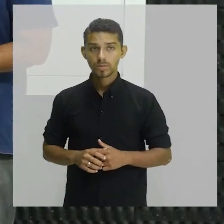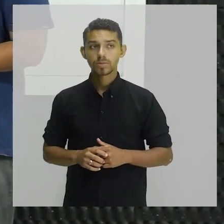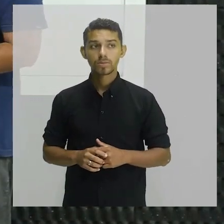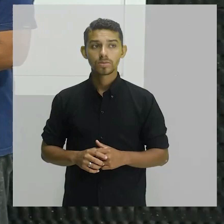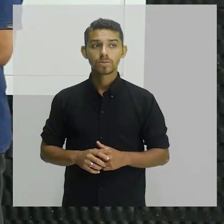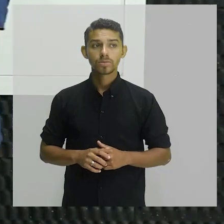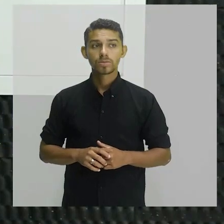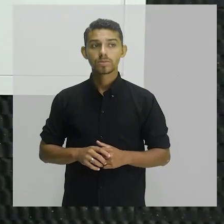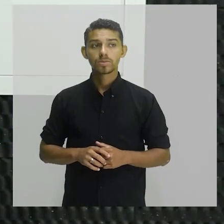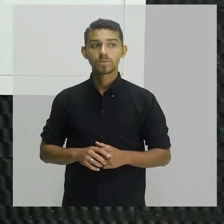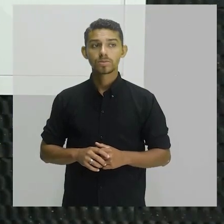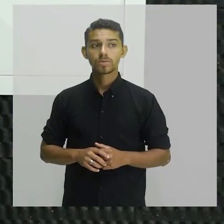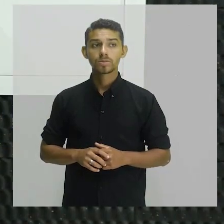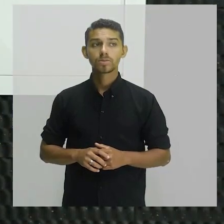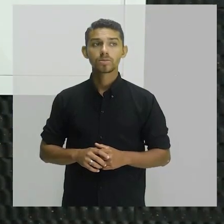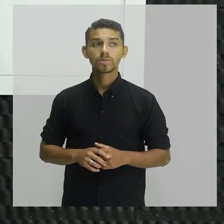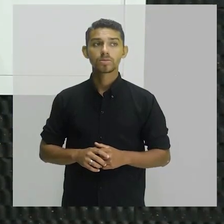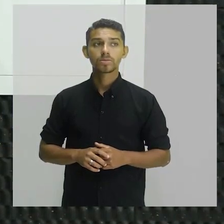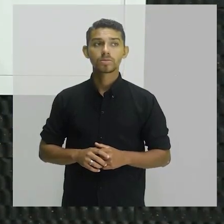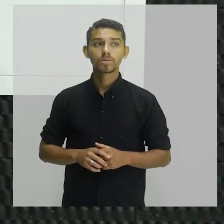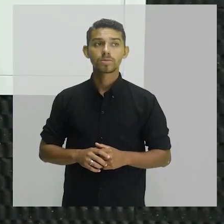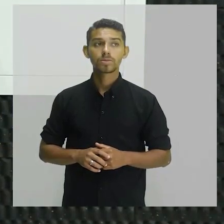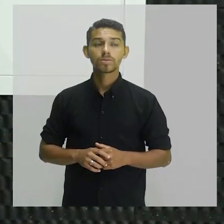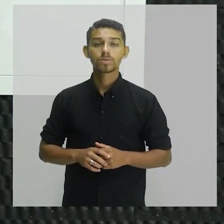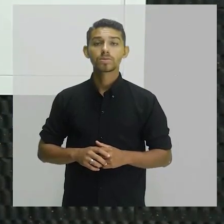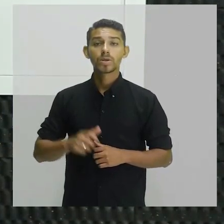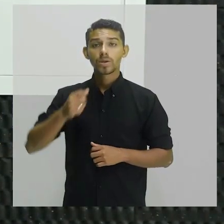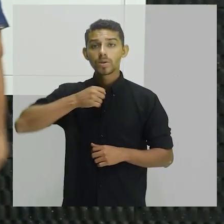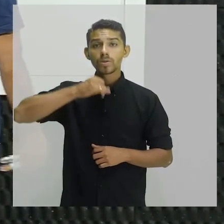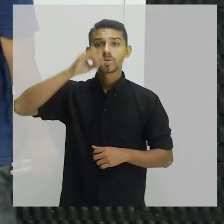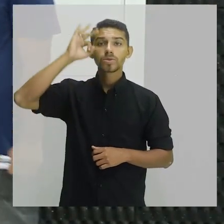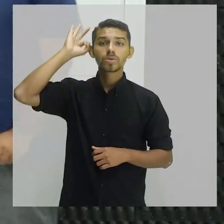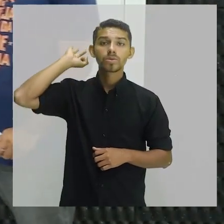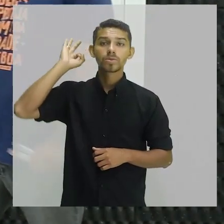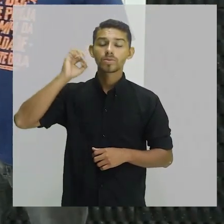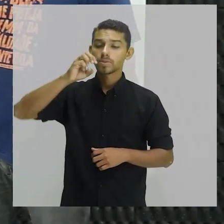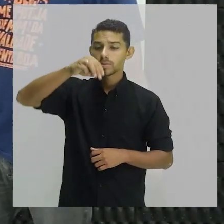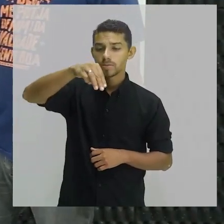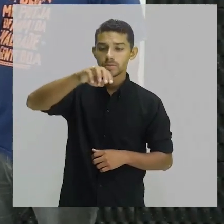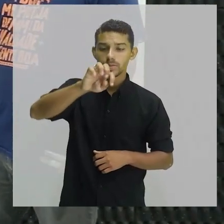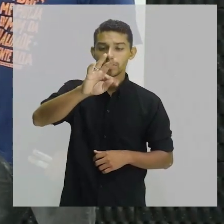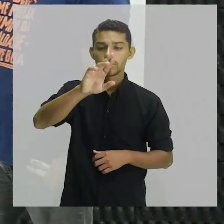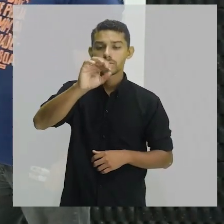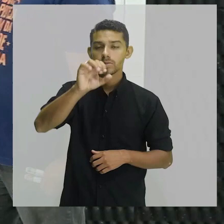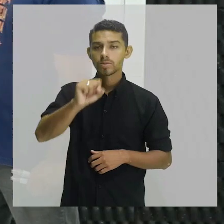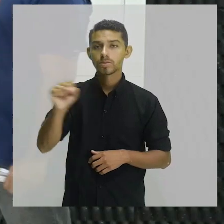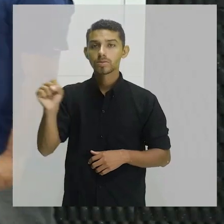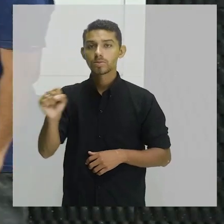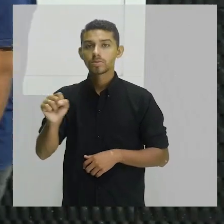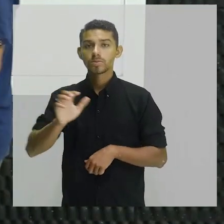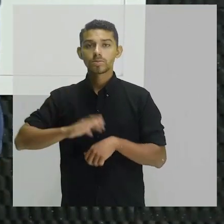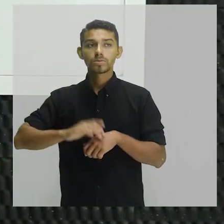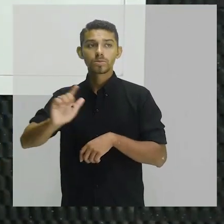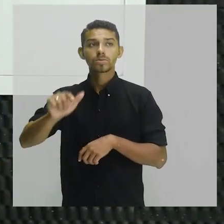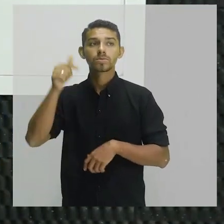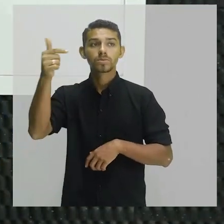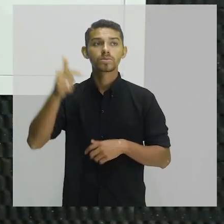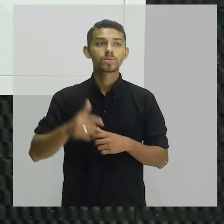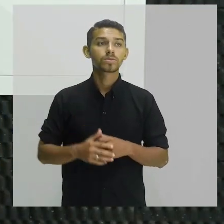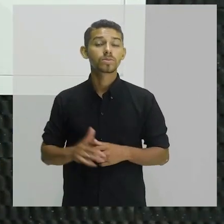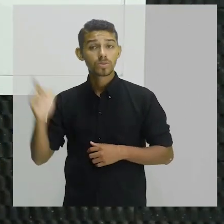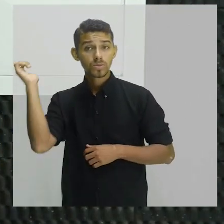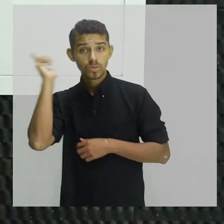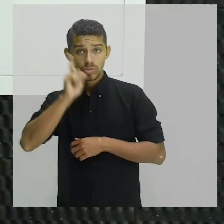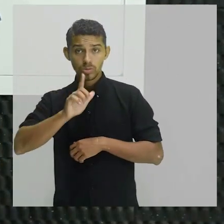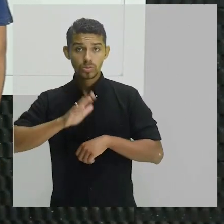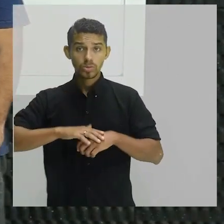Então, ele saiu do zero, foi acelerado com essa aceleração de 1 metro por segundo ao quadrado, certo? Até chegar à velocidade